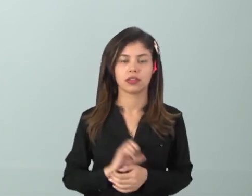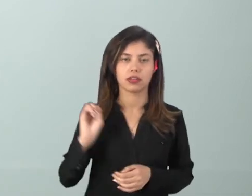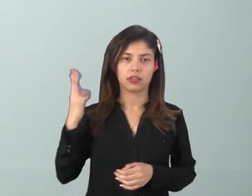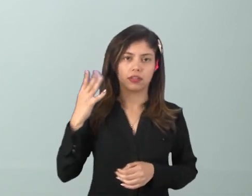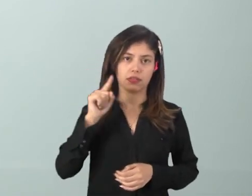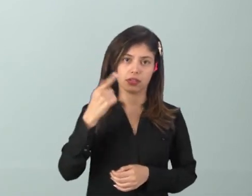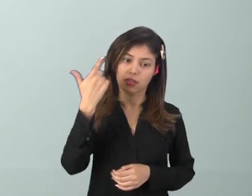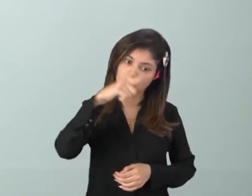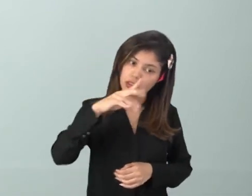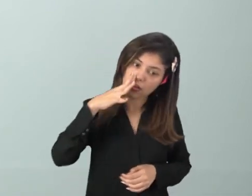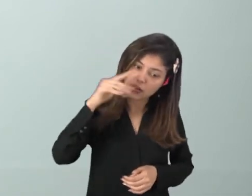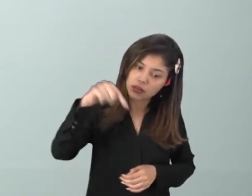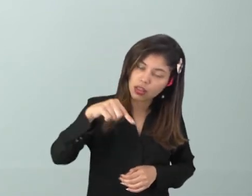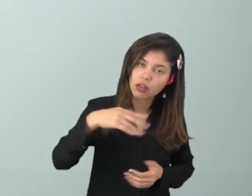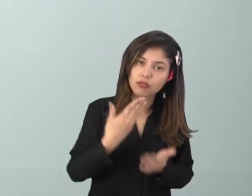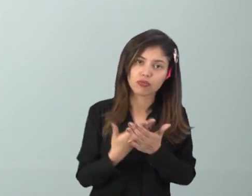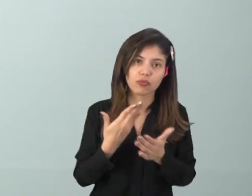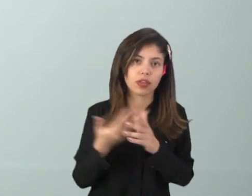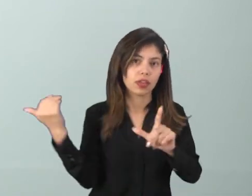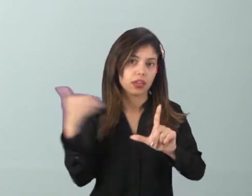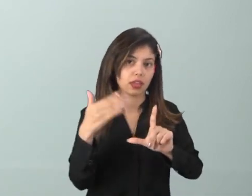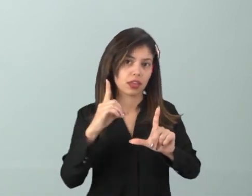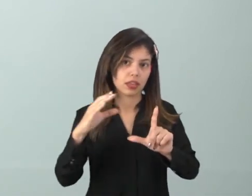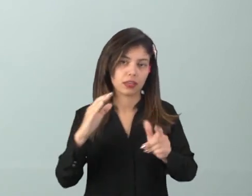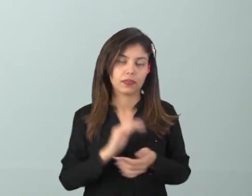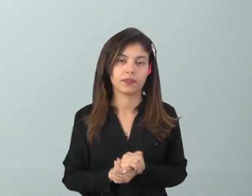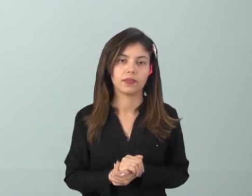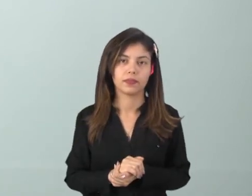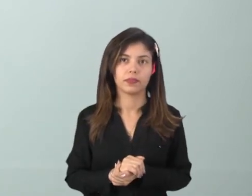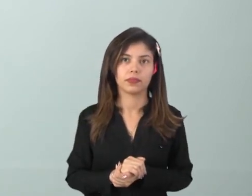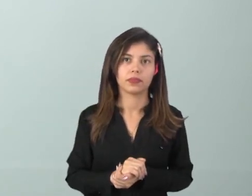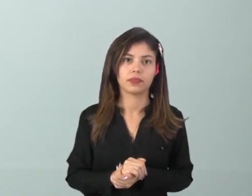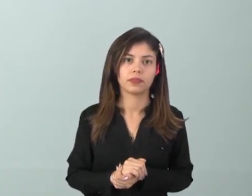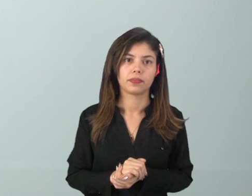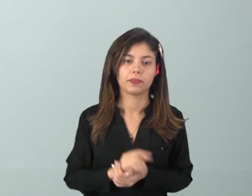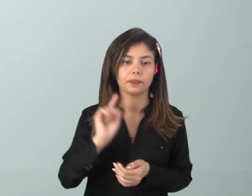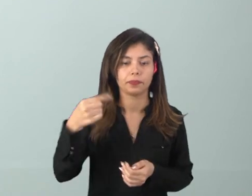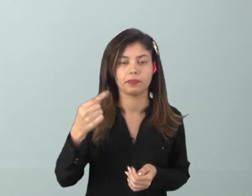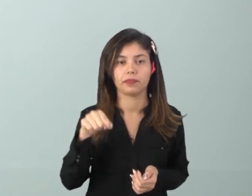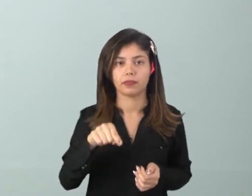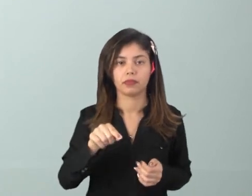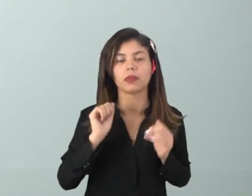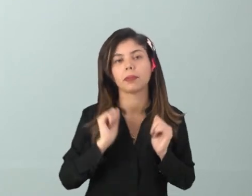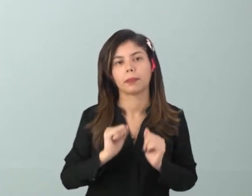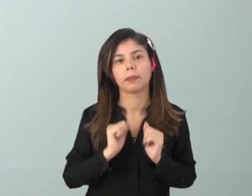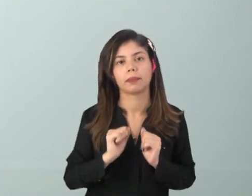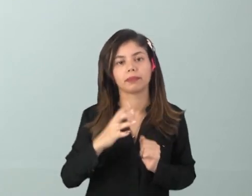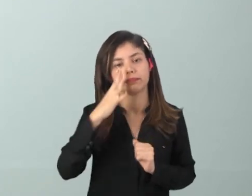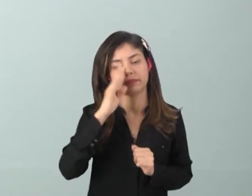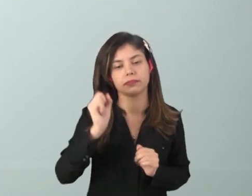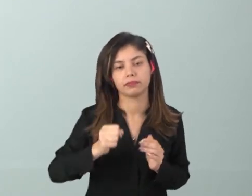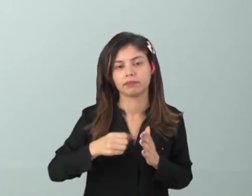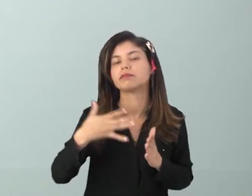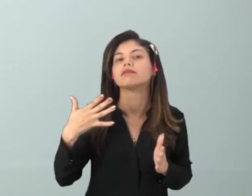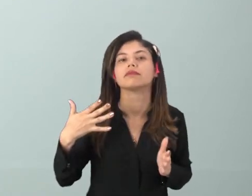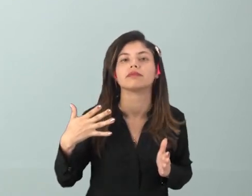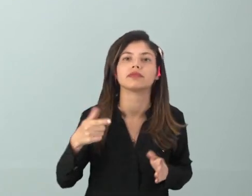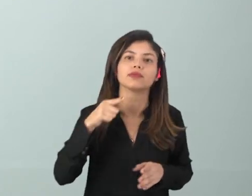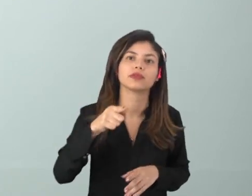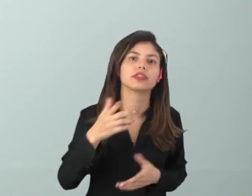Caso vocês queiram reassistir essa aula, é só ir lá na plataforma Eduque, tá? Que as aulas estão lá e vocês podem assistir quantas